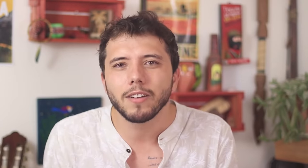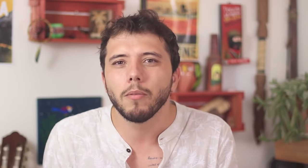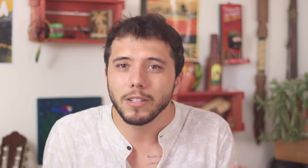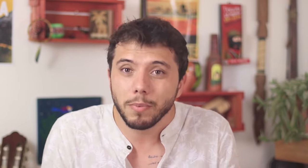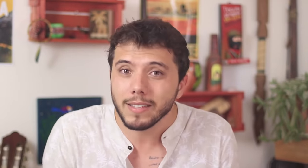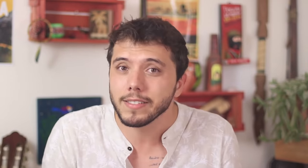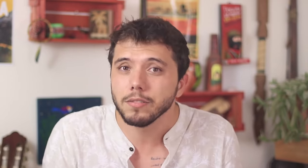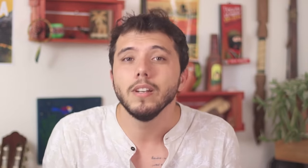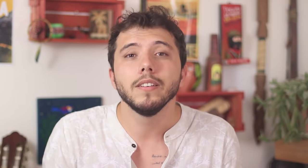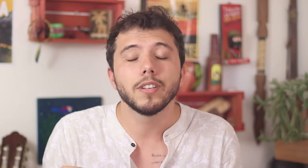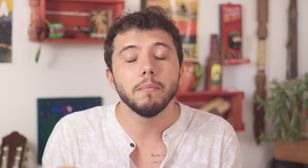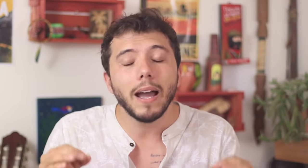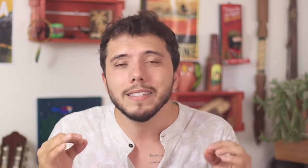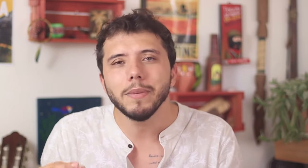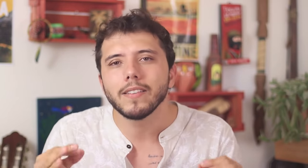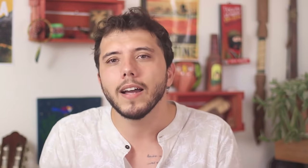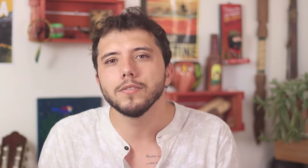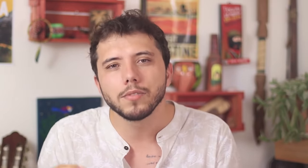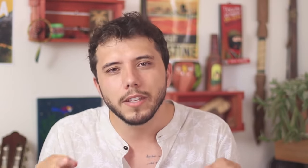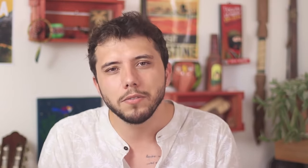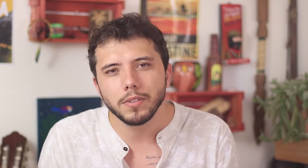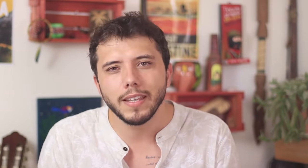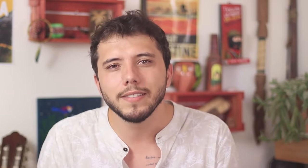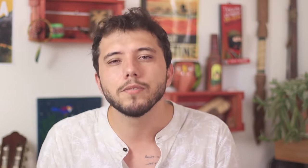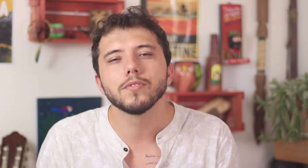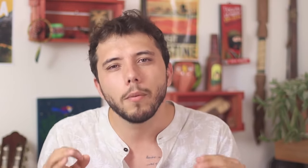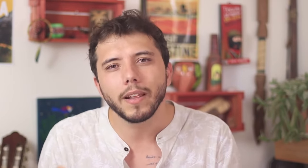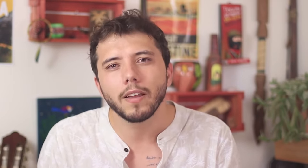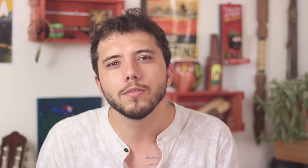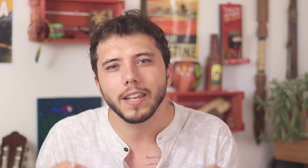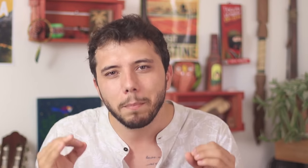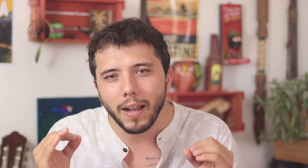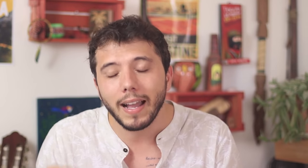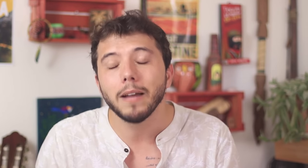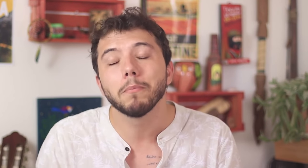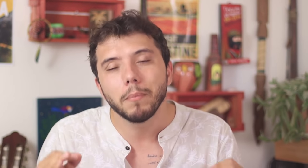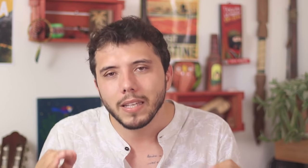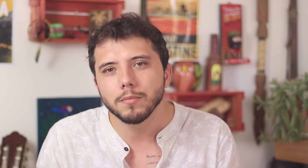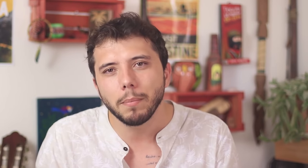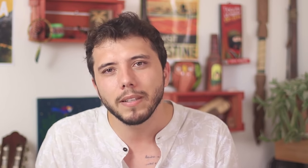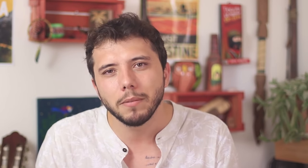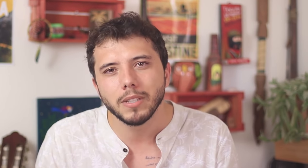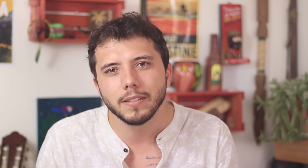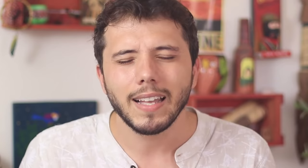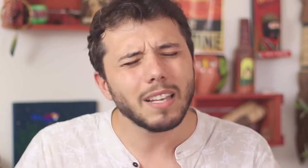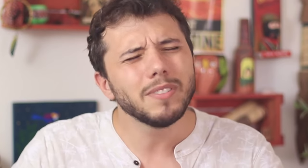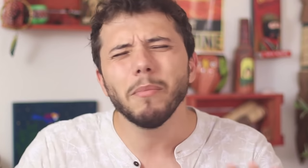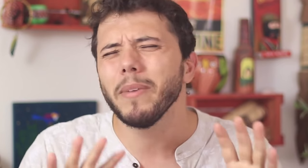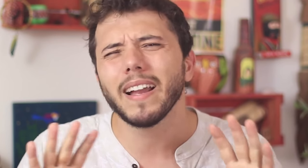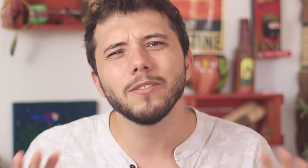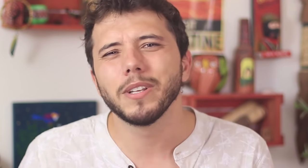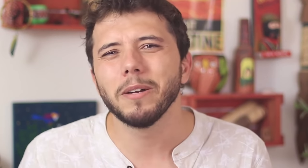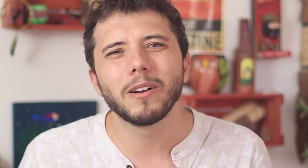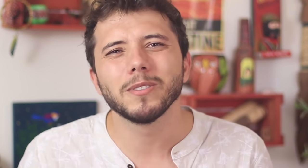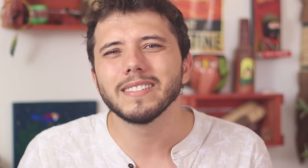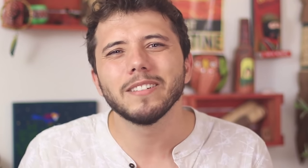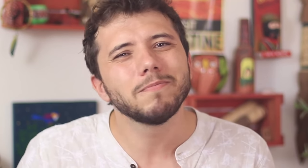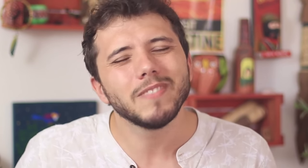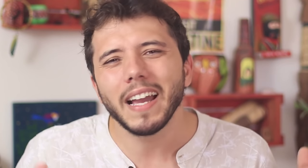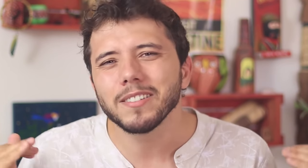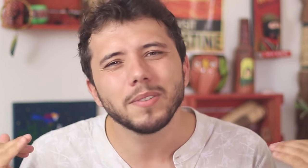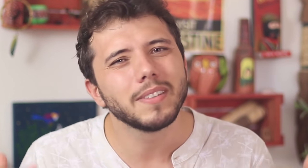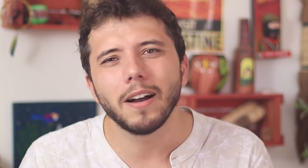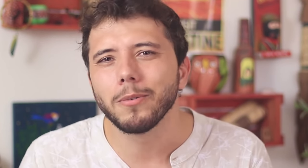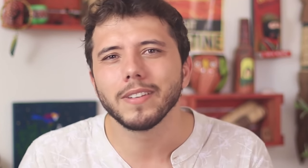vão ficar na situação trágica como a do brasil que mais da metade dos leitos de uti são só para quem consegue pagar e mesmo na pandemia sabe ser uma mercadoria